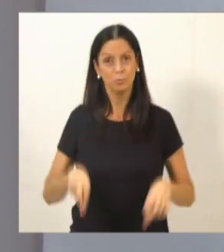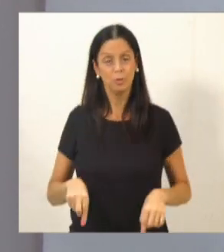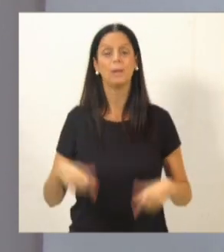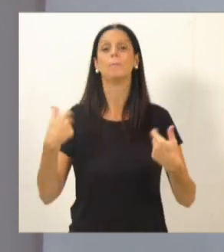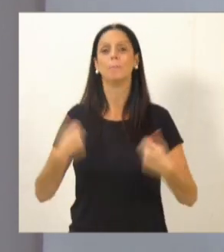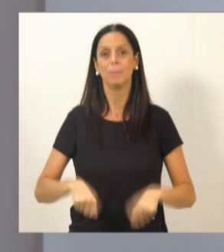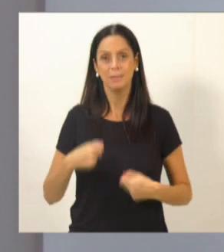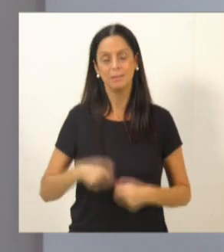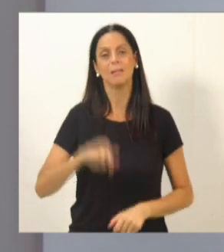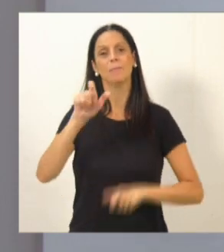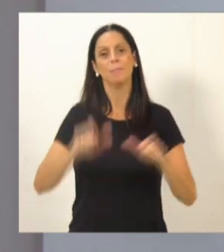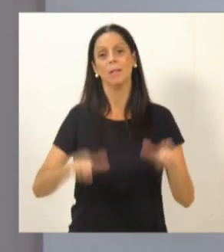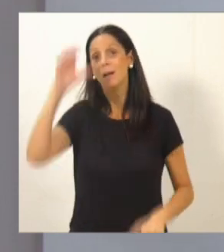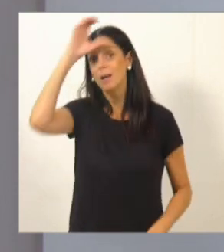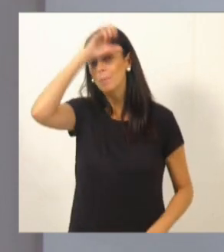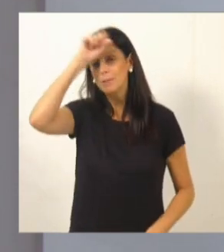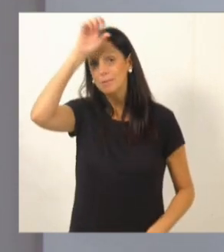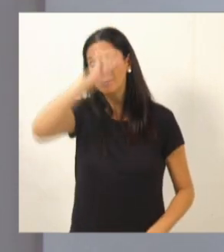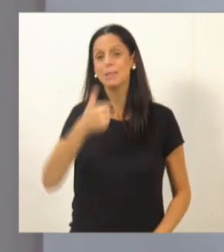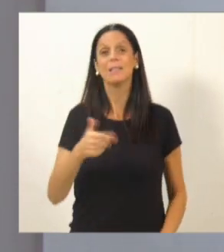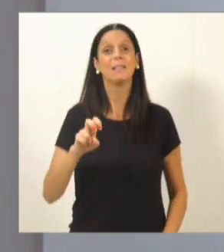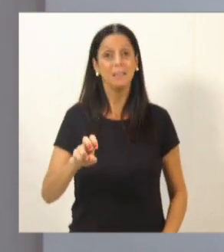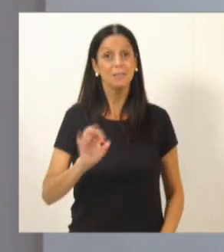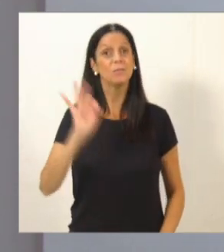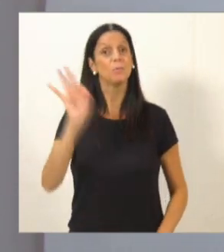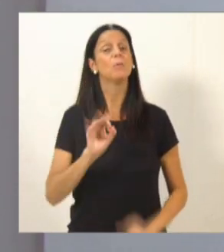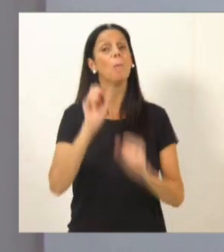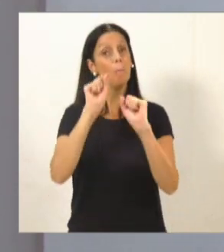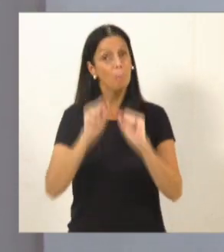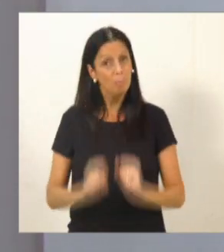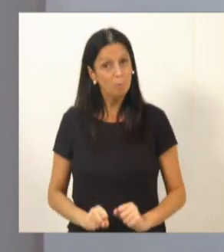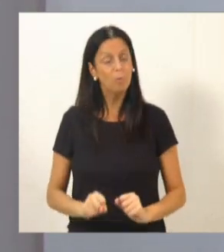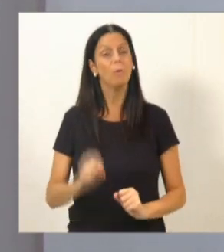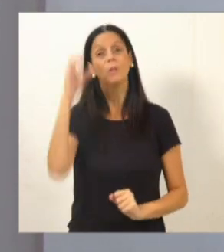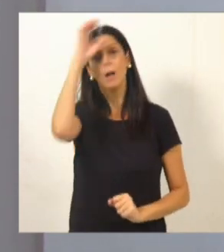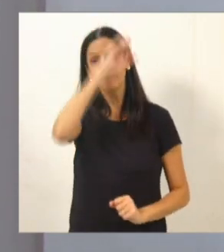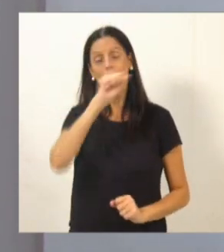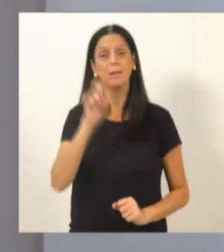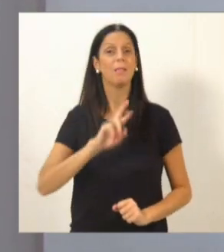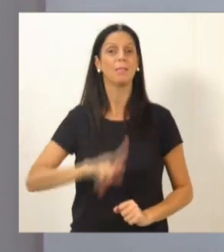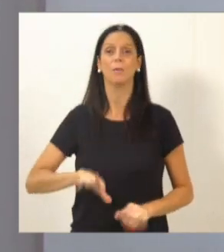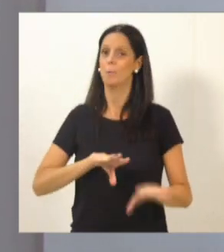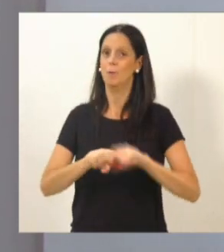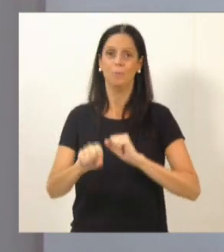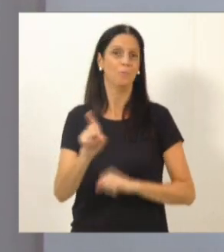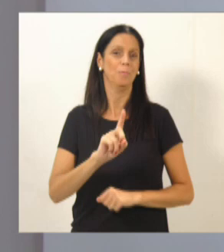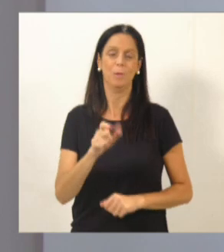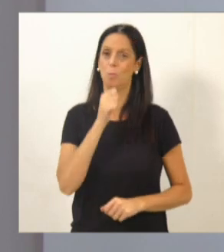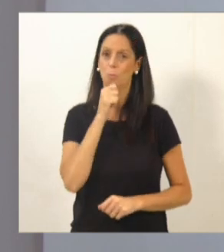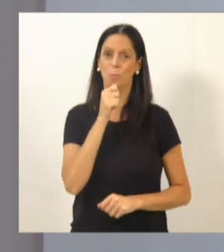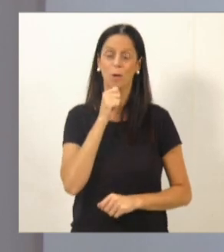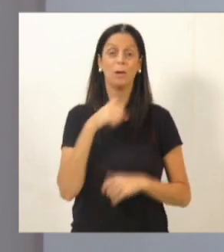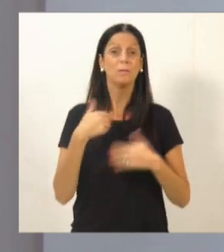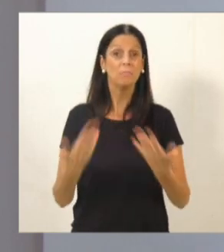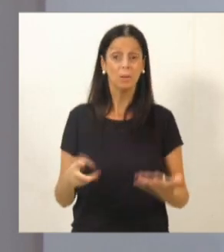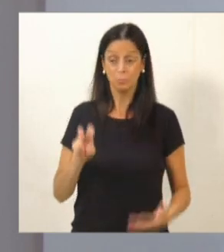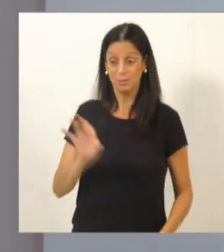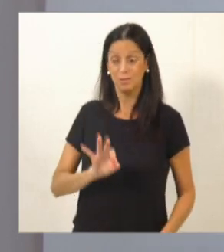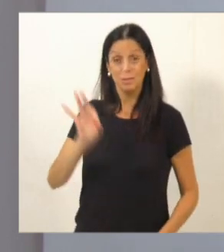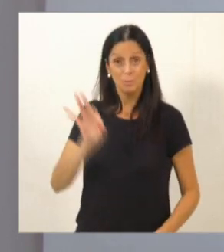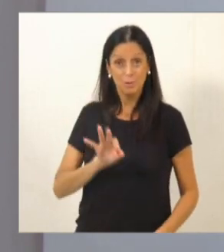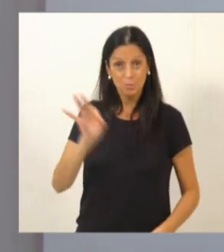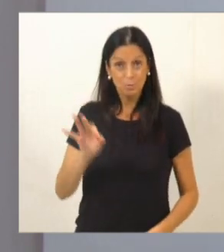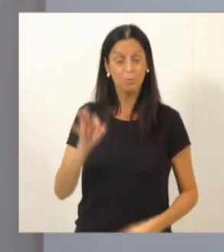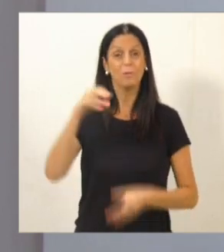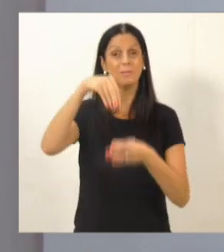aprendizes, 15% podem ser aprendizes. Se 5% apenas todas as empresas atendessem